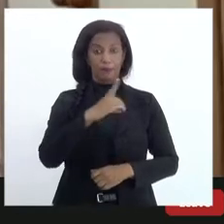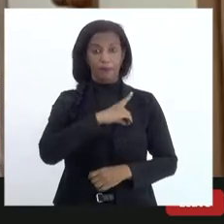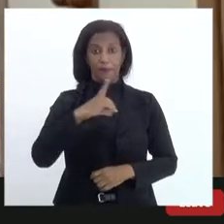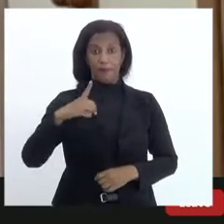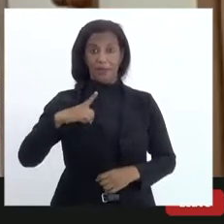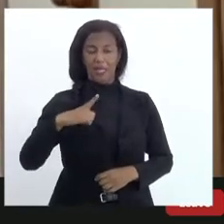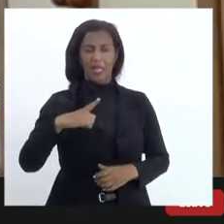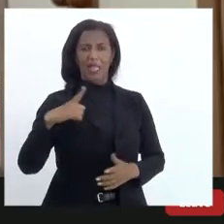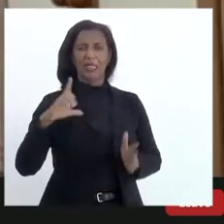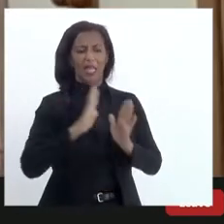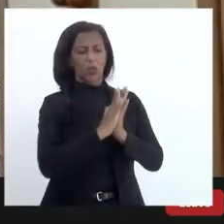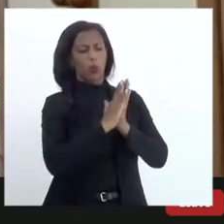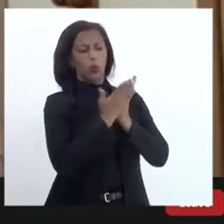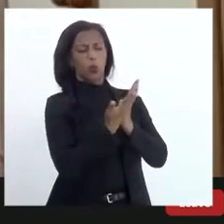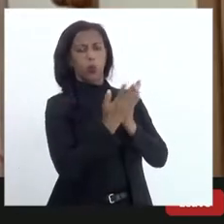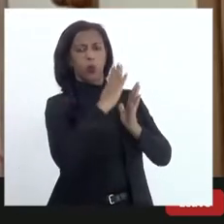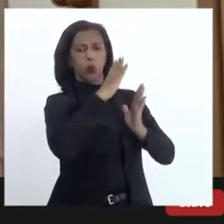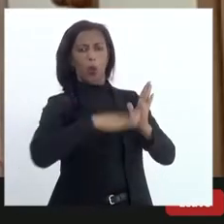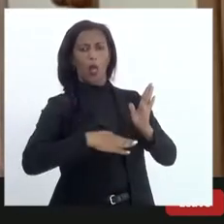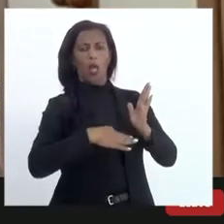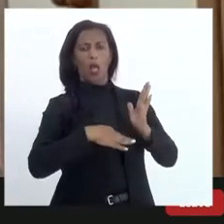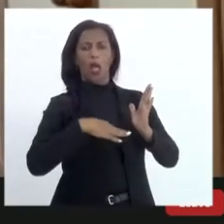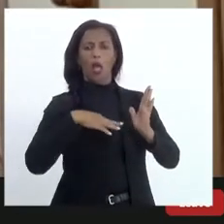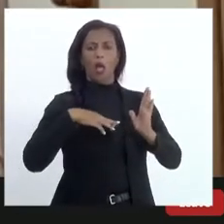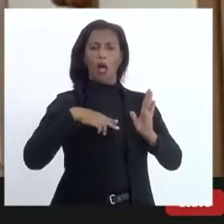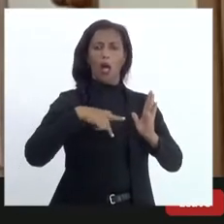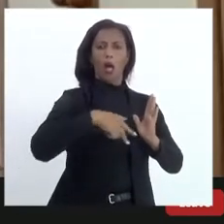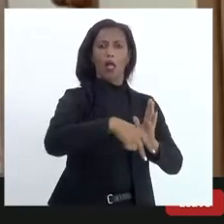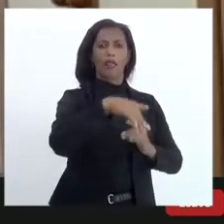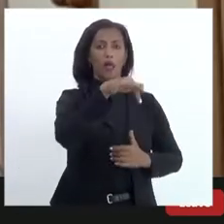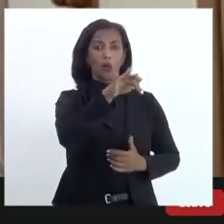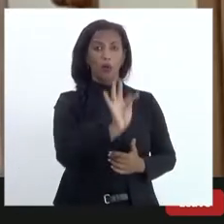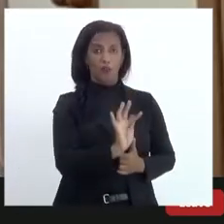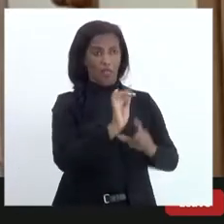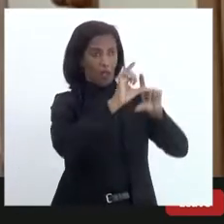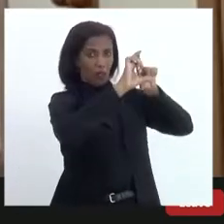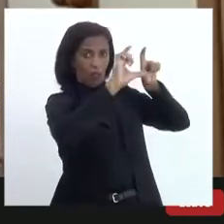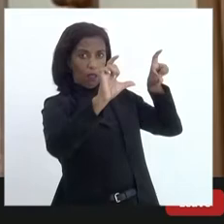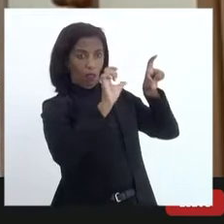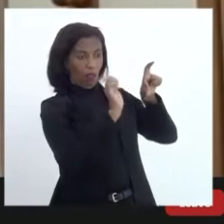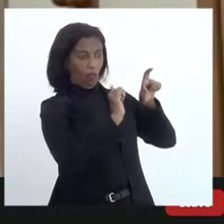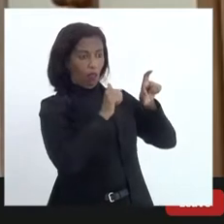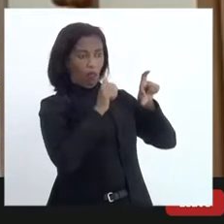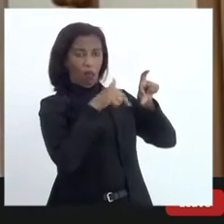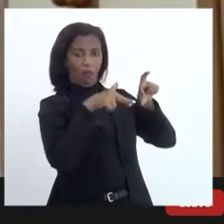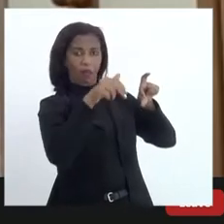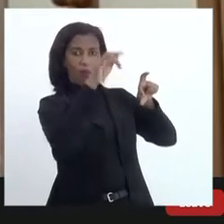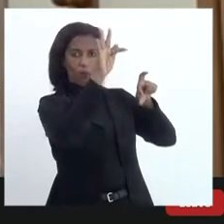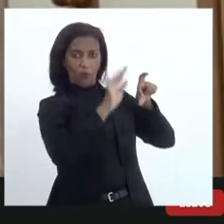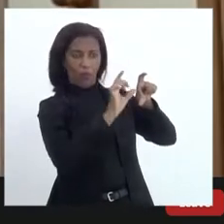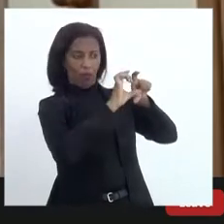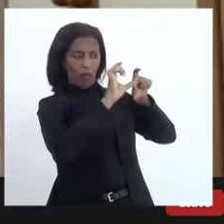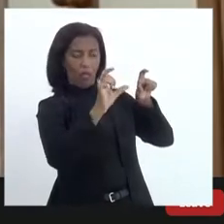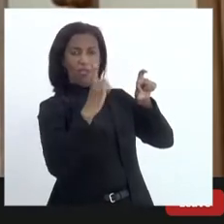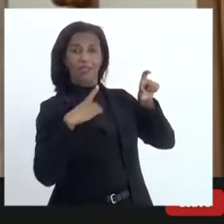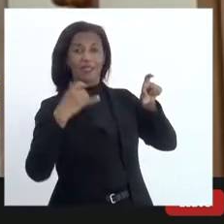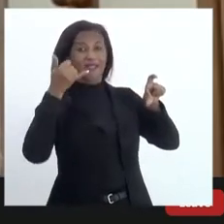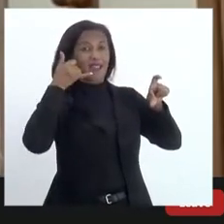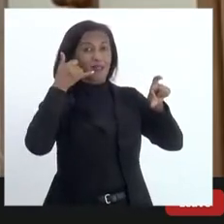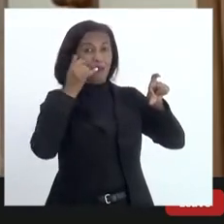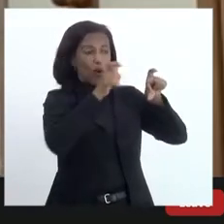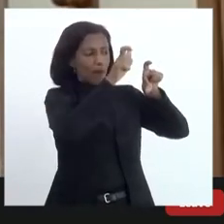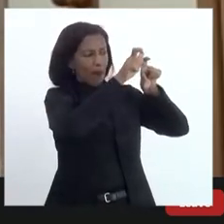uma cartilha, Andar com Fé, onde tem todos os telefones, inclusive da DECRAD, da própria Defensoria Pública, agentes de